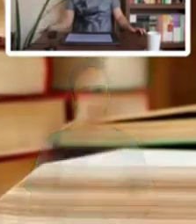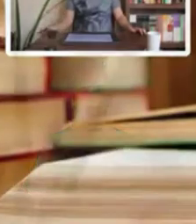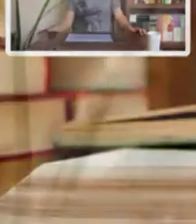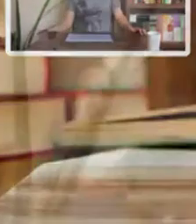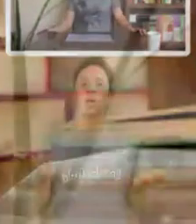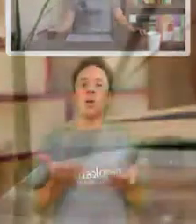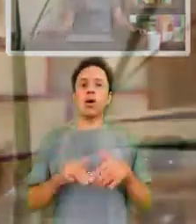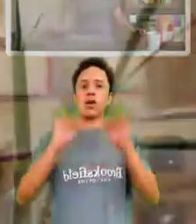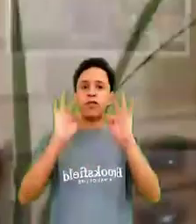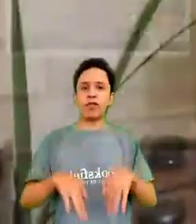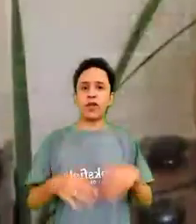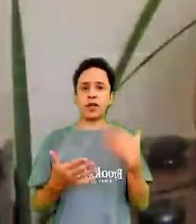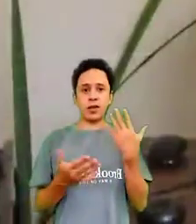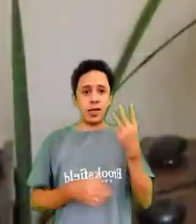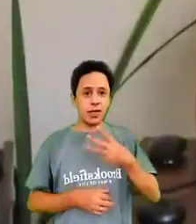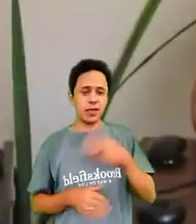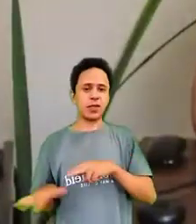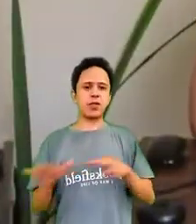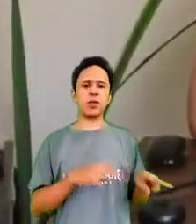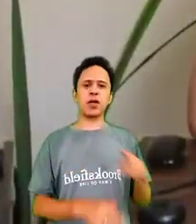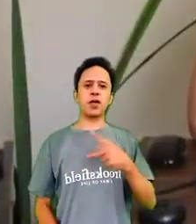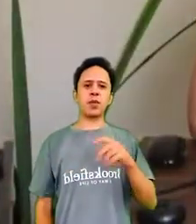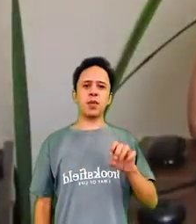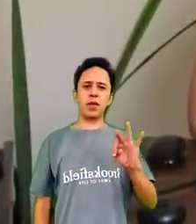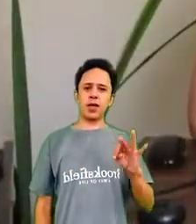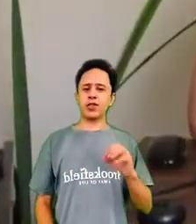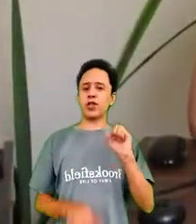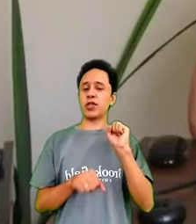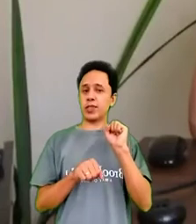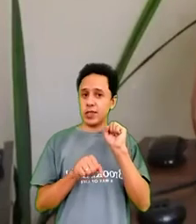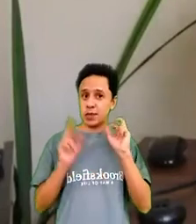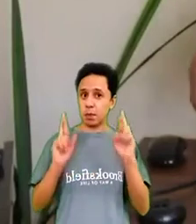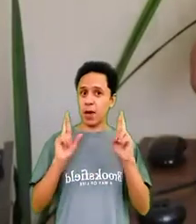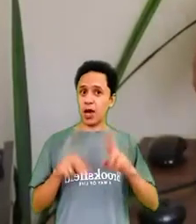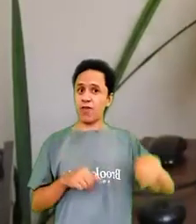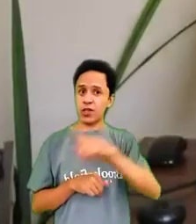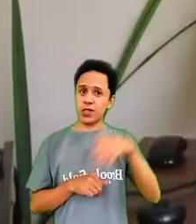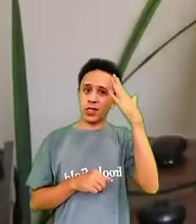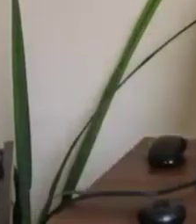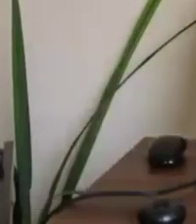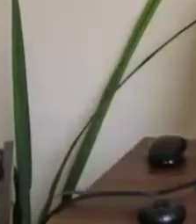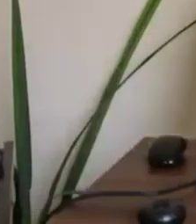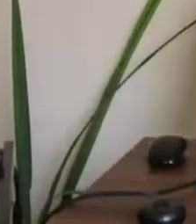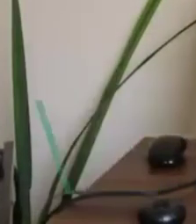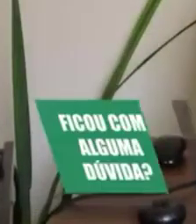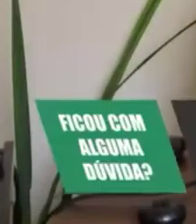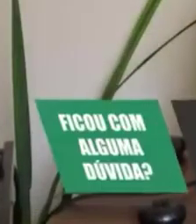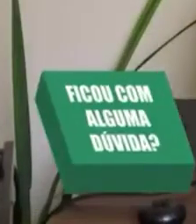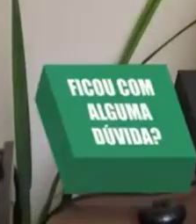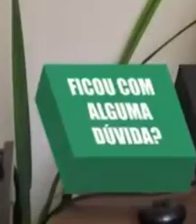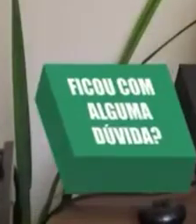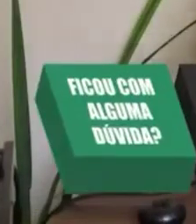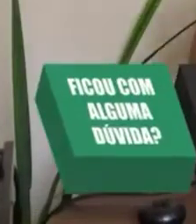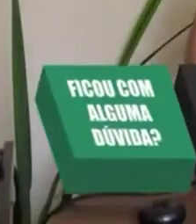Quem sabe na esperança última. E com isso nós terminamos essa nossa terceira semana do PET. Espero que vocês tenham compreendido, espero que